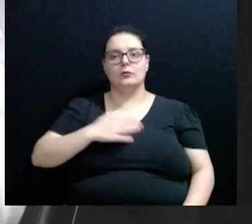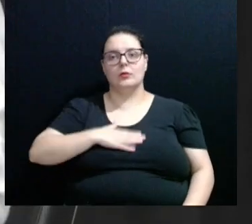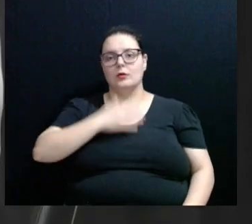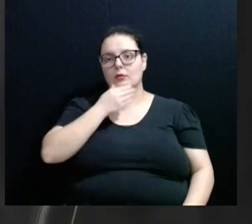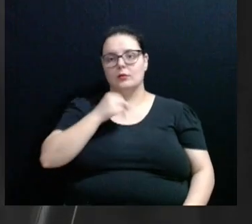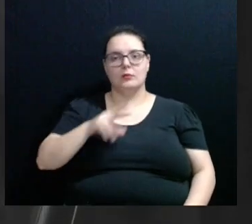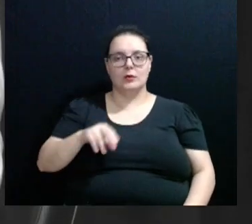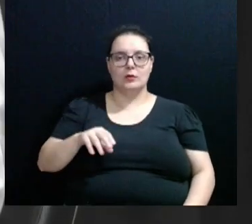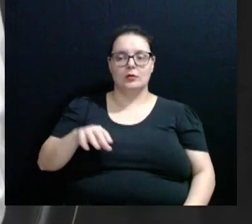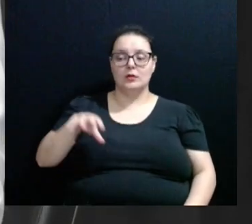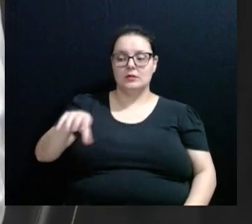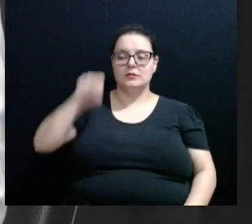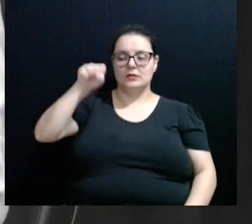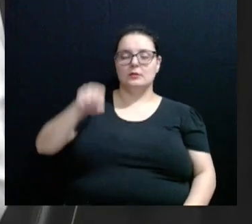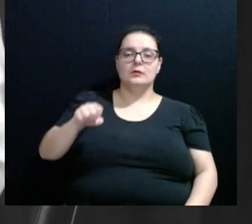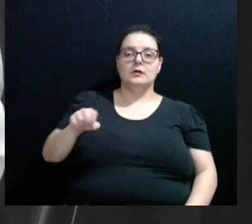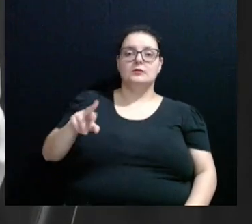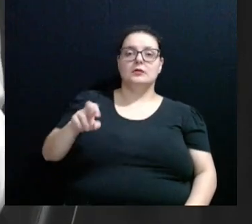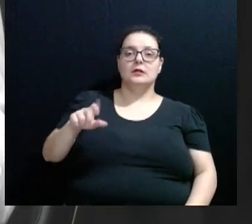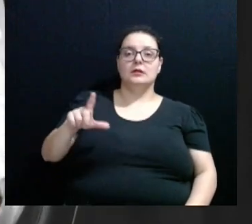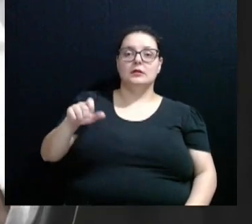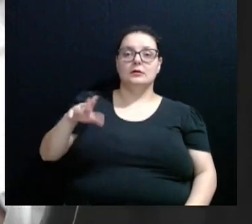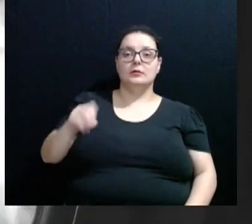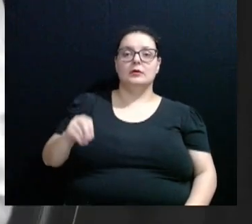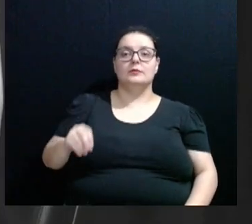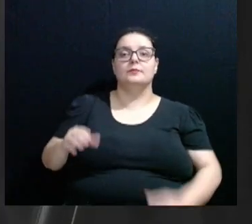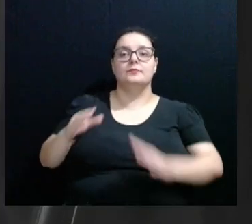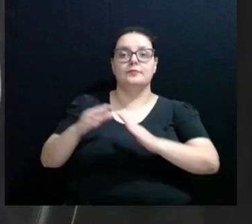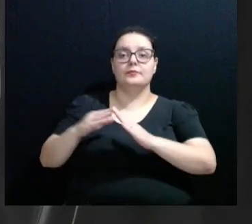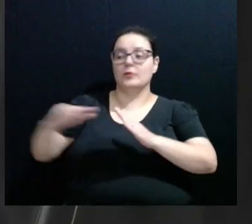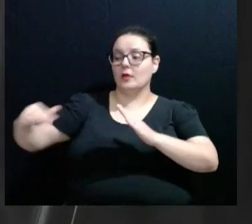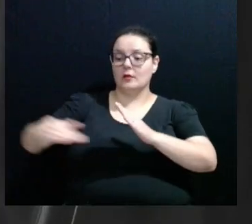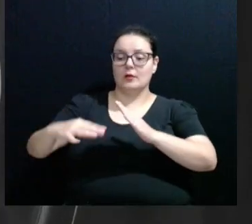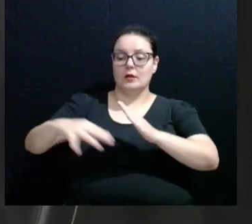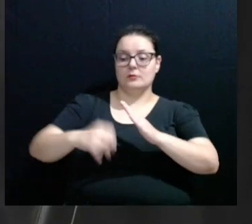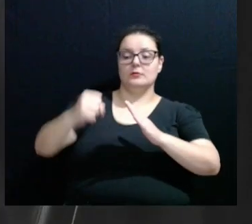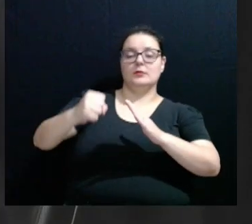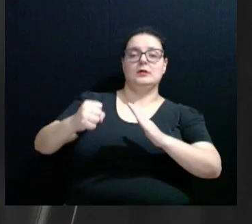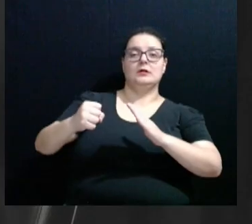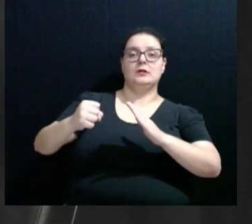pessoal pegava na entrada e saída de casa, pegava a pessoa e ia nos